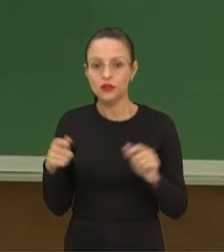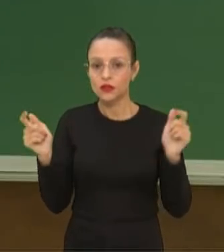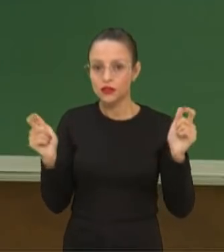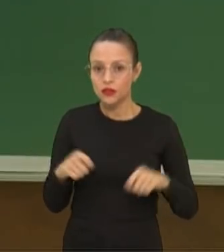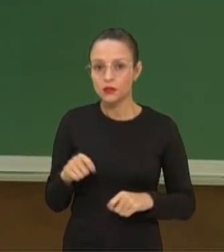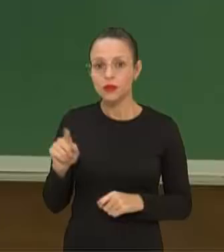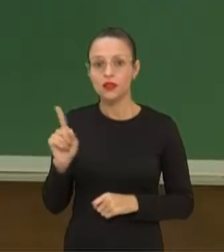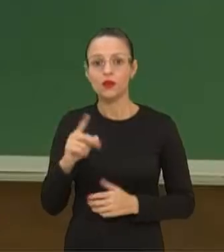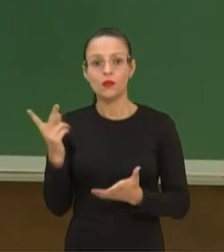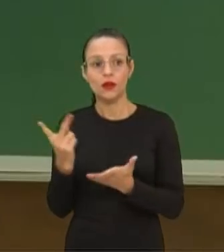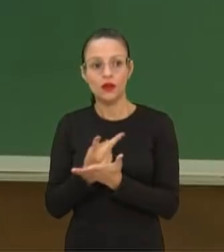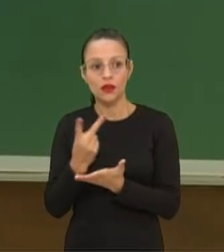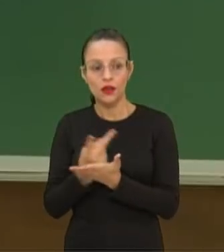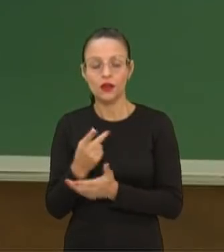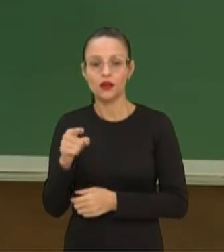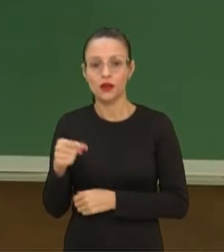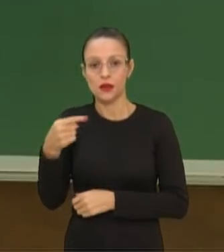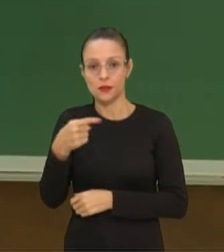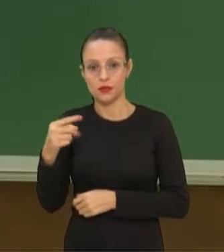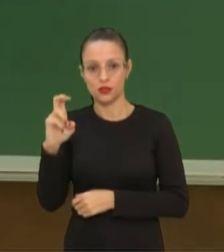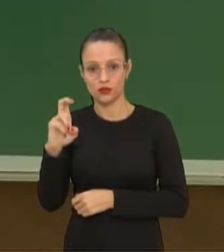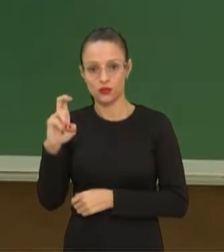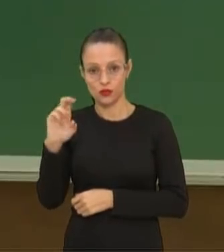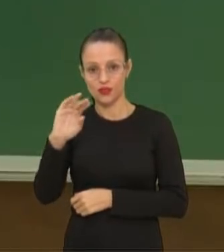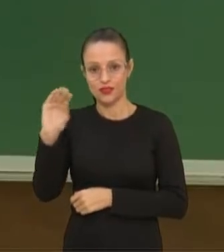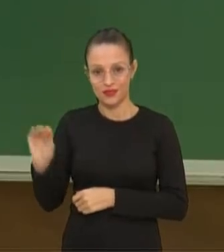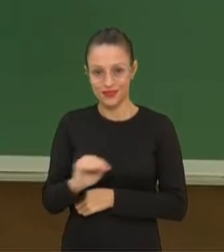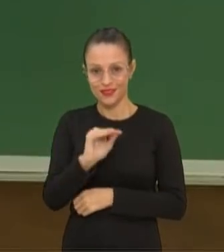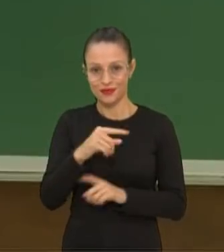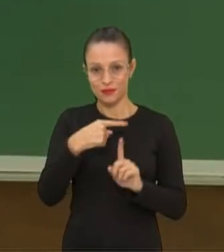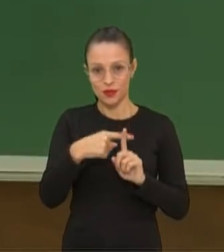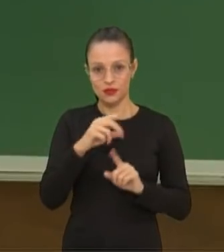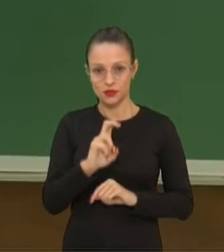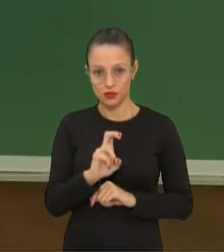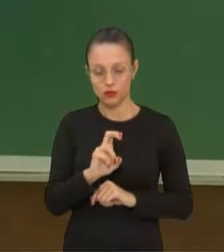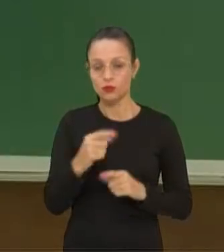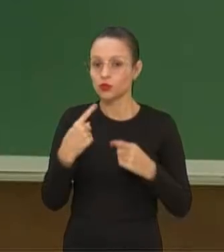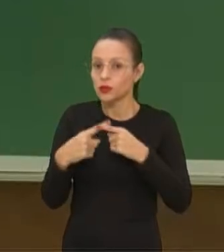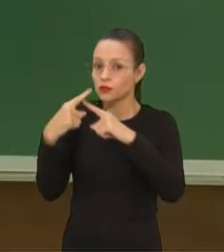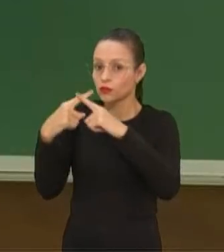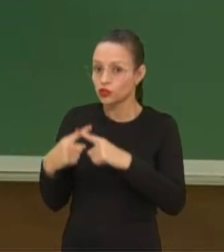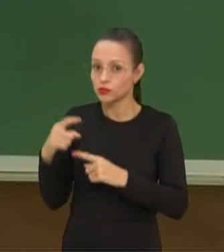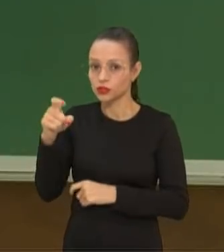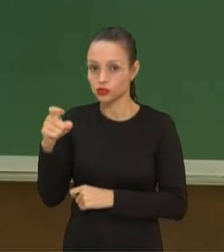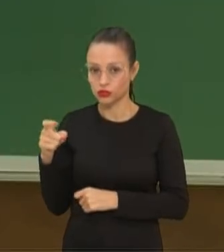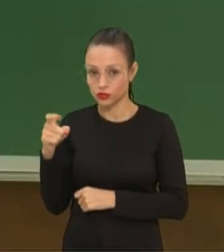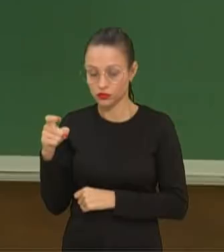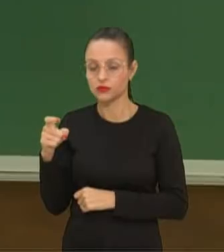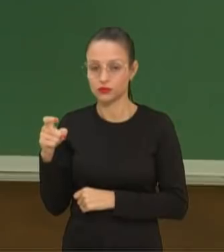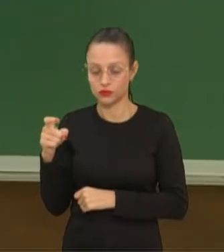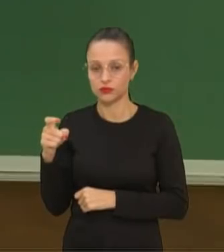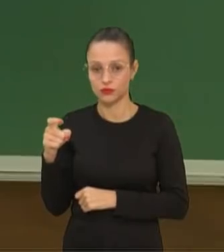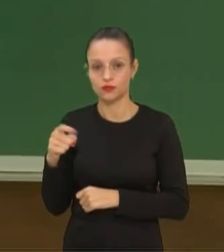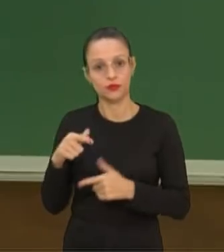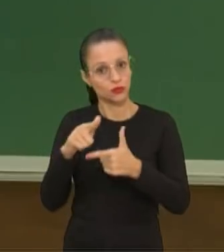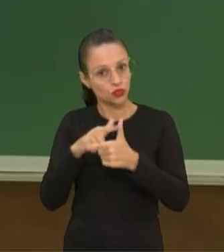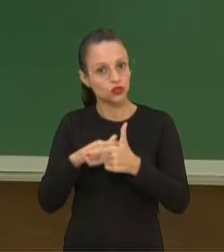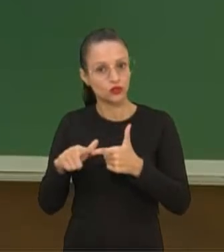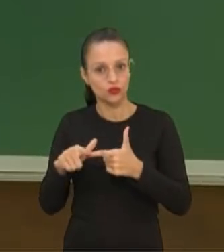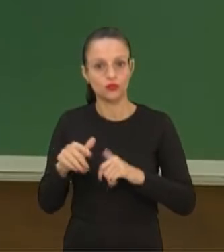possibilidade de não errar aqui à toa, passar esse menos 5 para o outro lado mais 5. Porque ele está multiplicando o x, então ele teria que passar